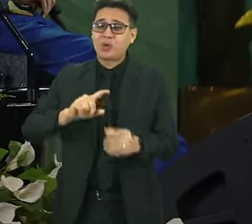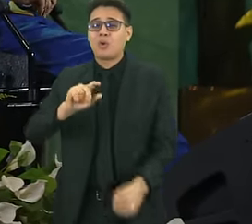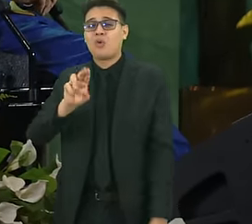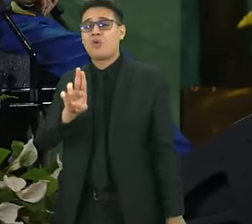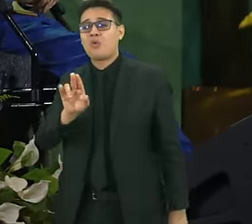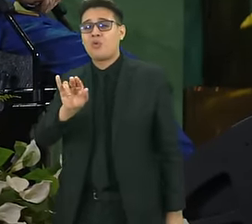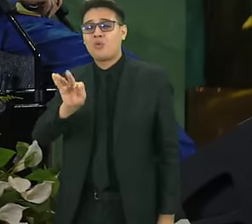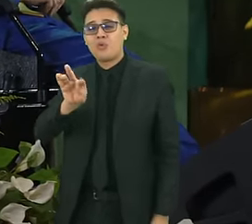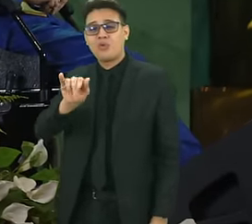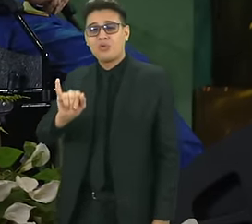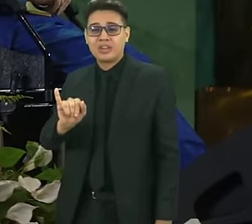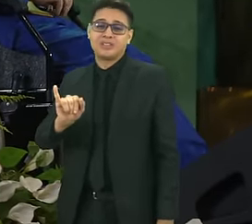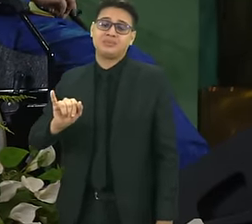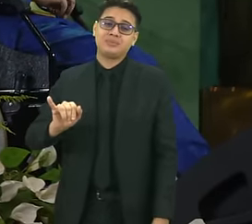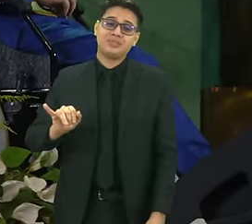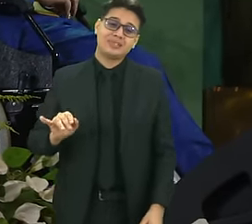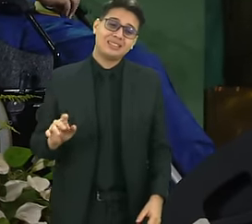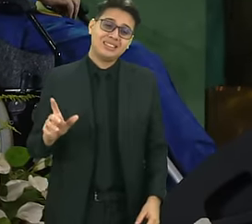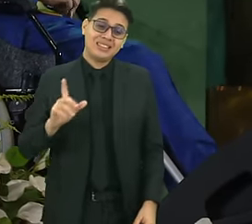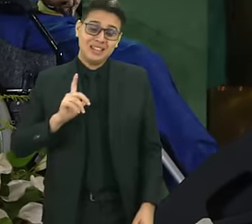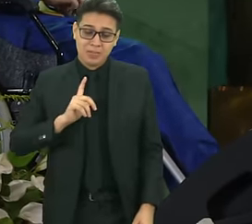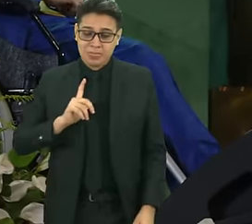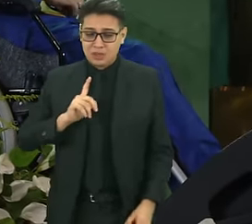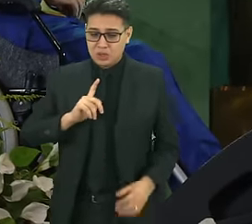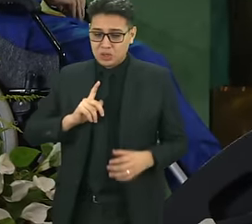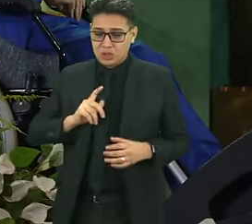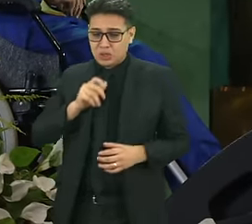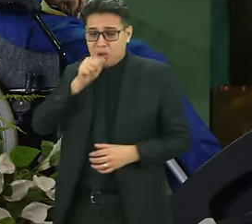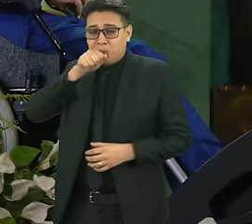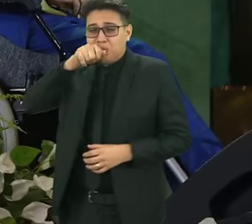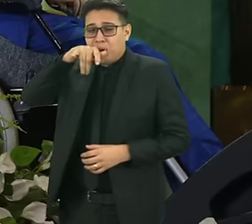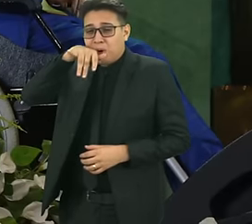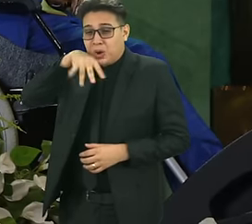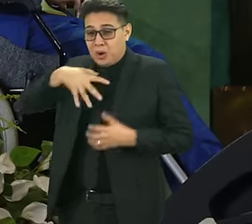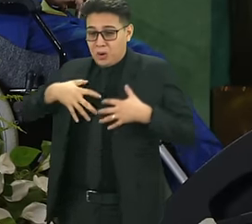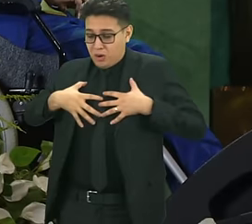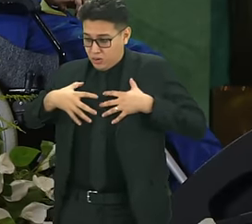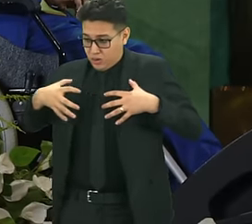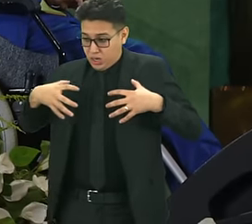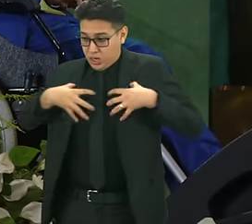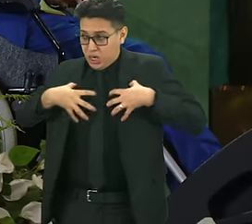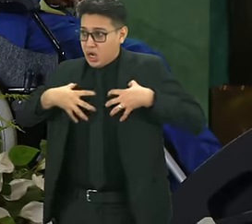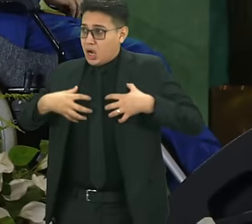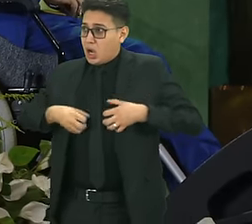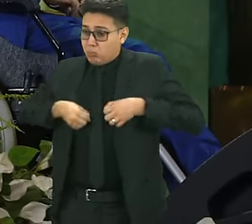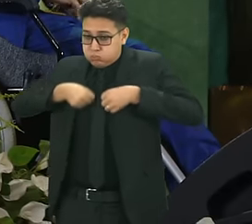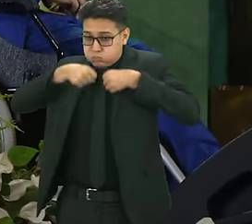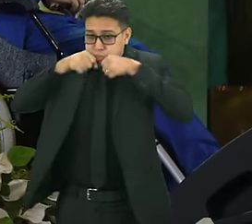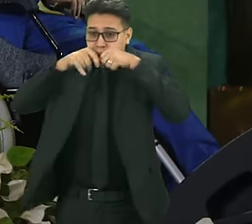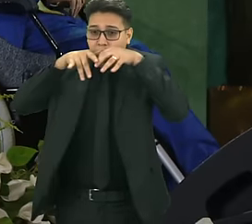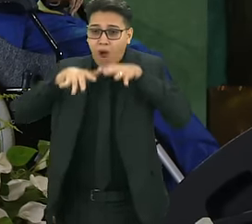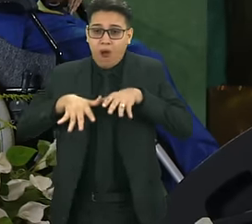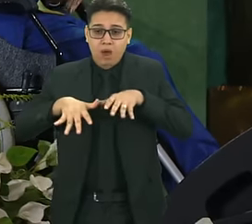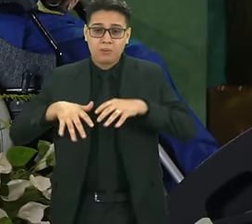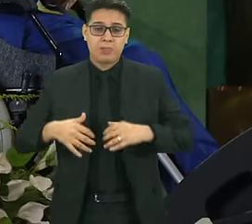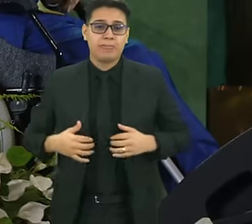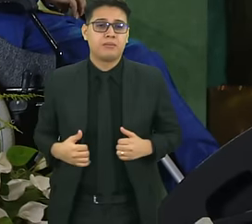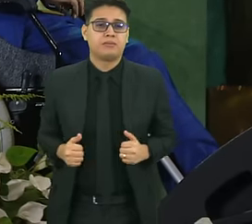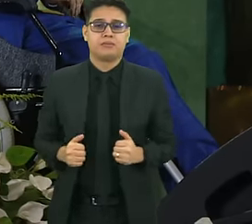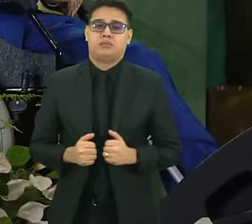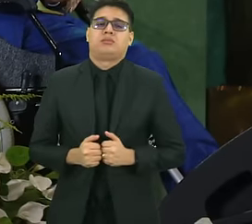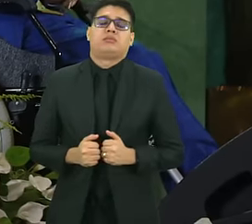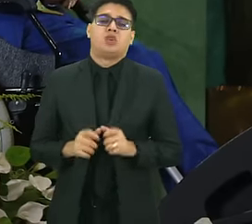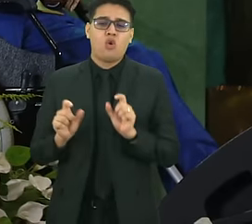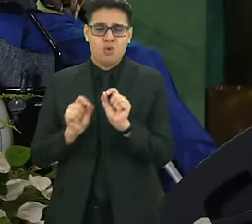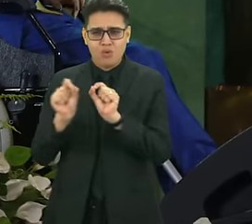tendo hemorragia pulmonar e nasal. Mão Maurício, você estava naquele momento, você me ligou. Conte aos irmãos em rápidas palavras o